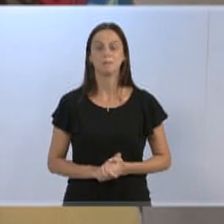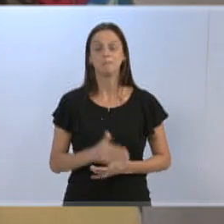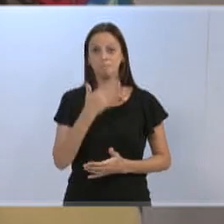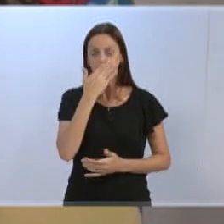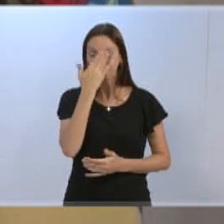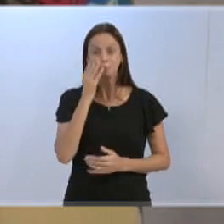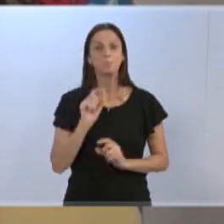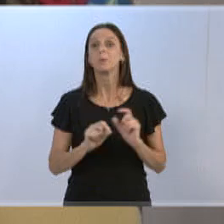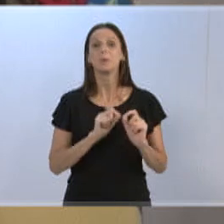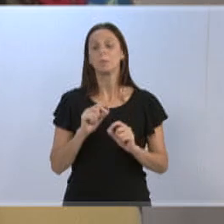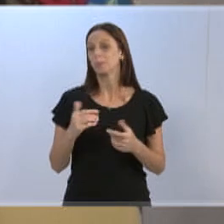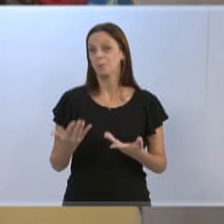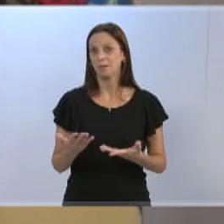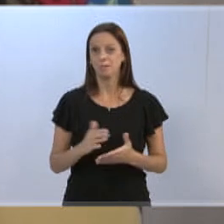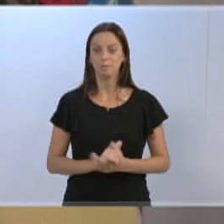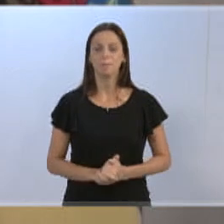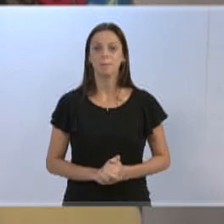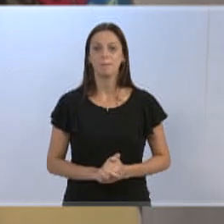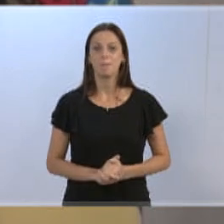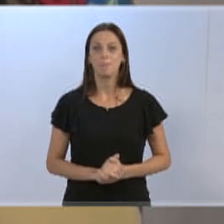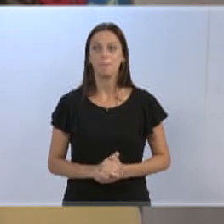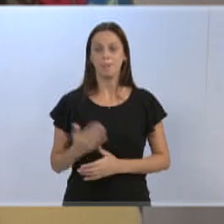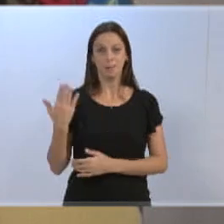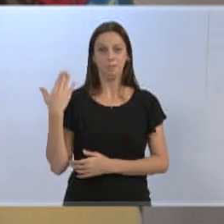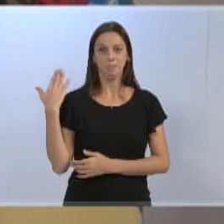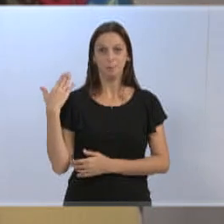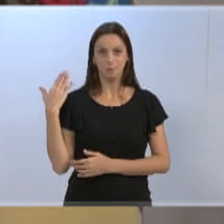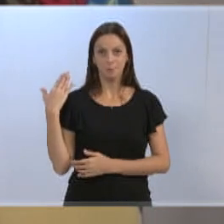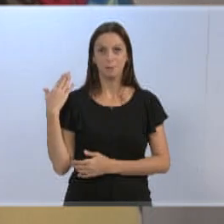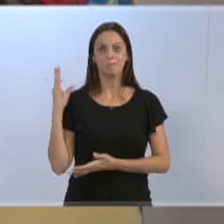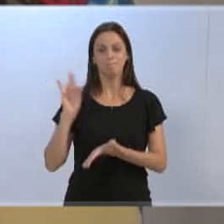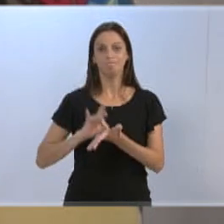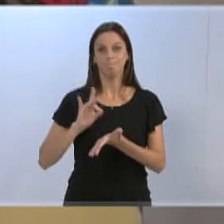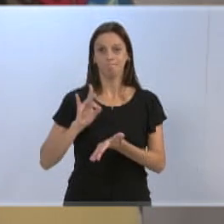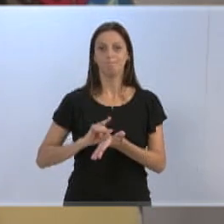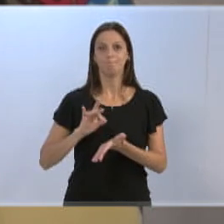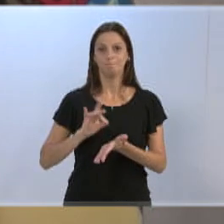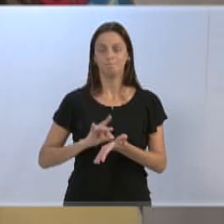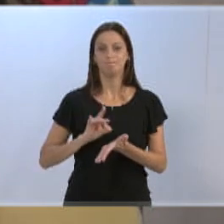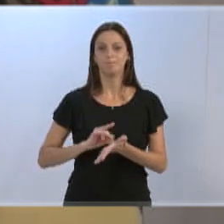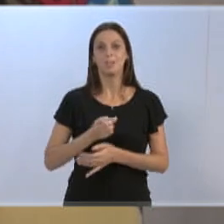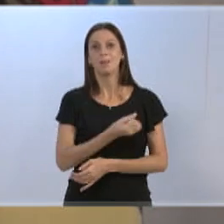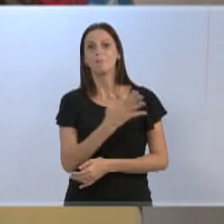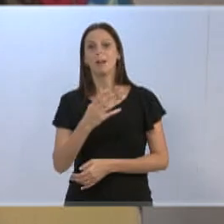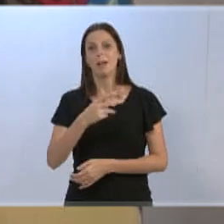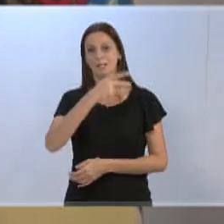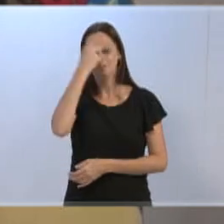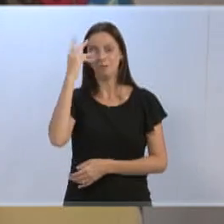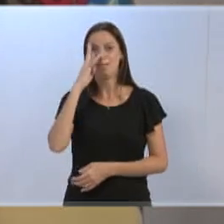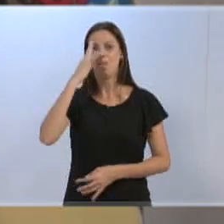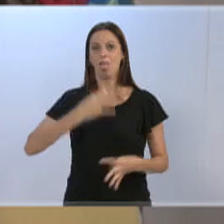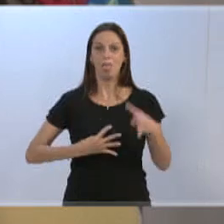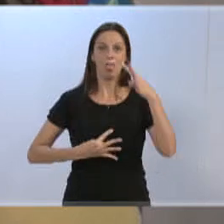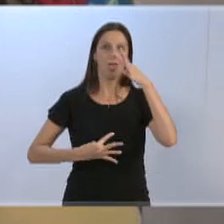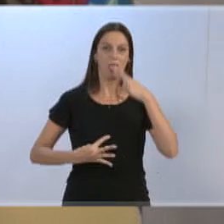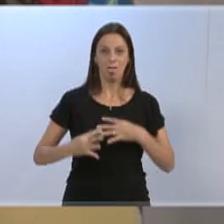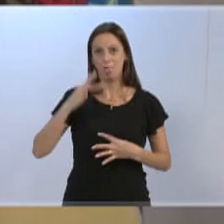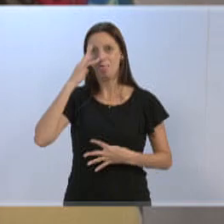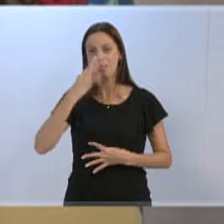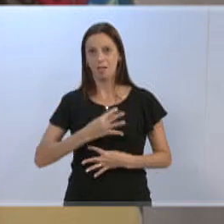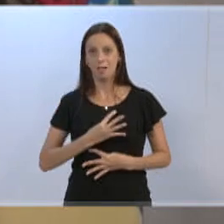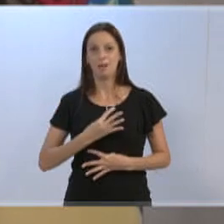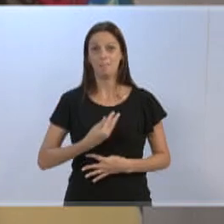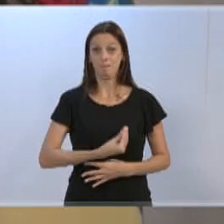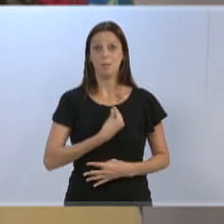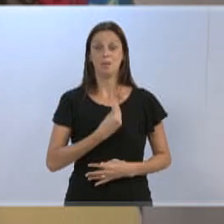qual eu, nos últimos dias, fui alvo de várias acusações com relação à